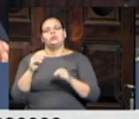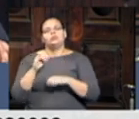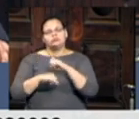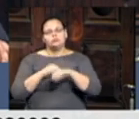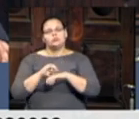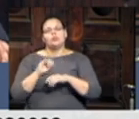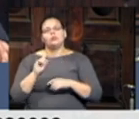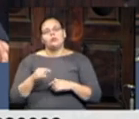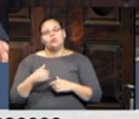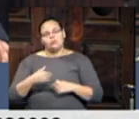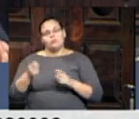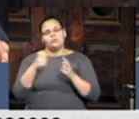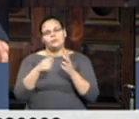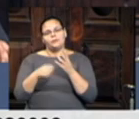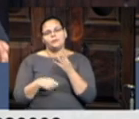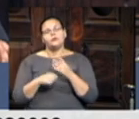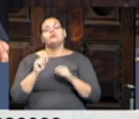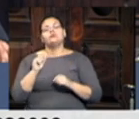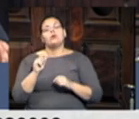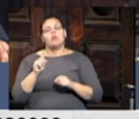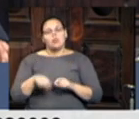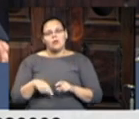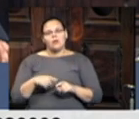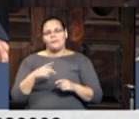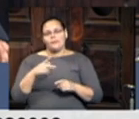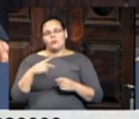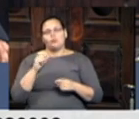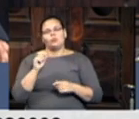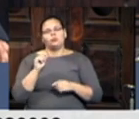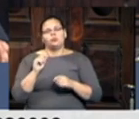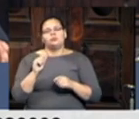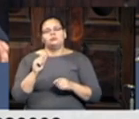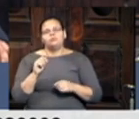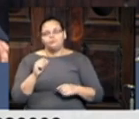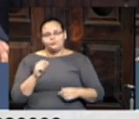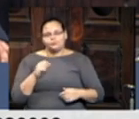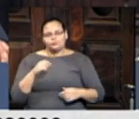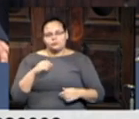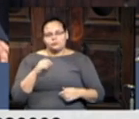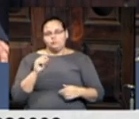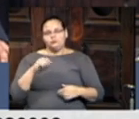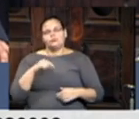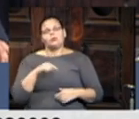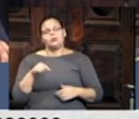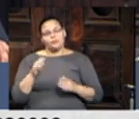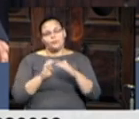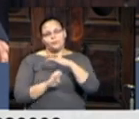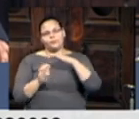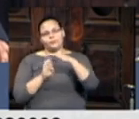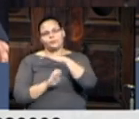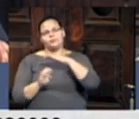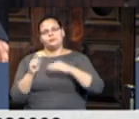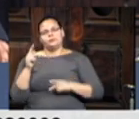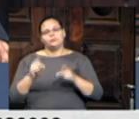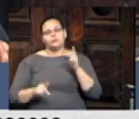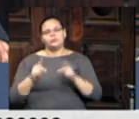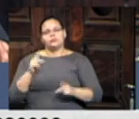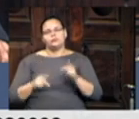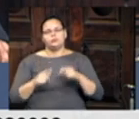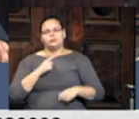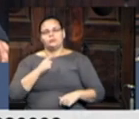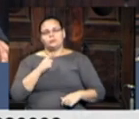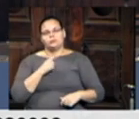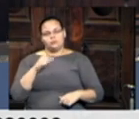últimos meses do que destruir o conceito que essa empresa, a Petrobras, tem com os